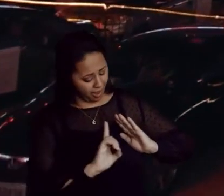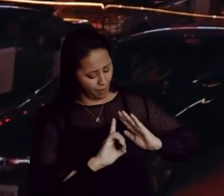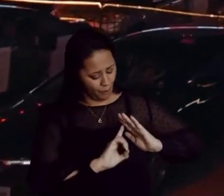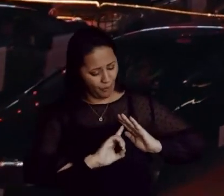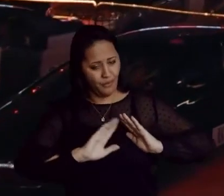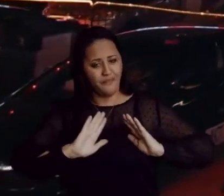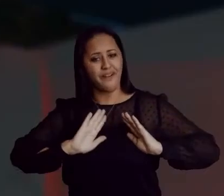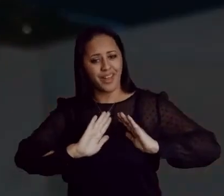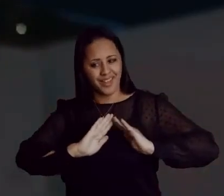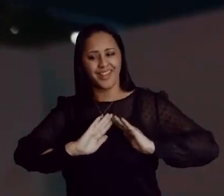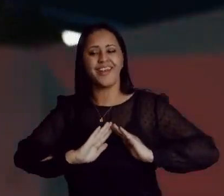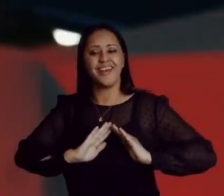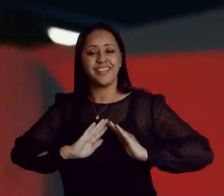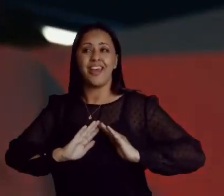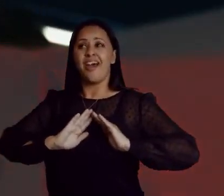tua